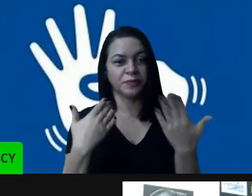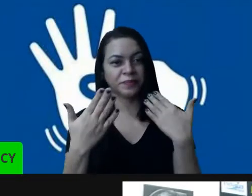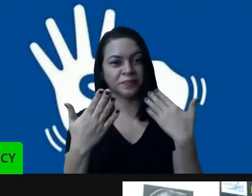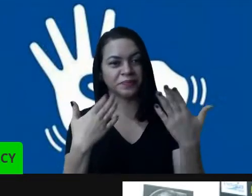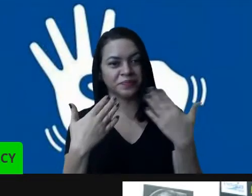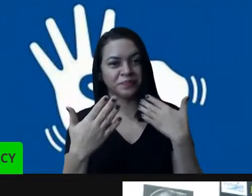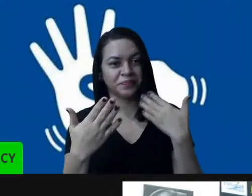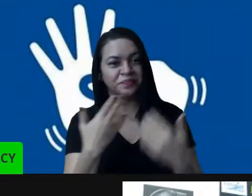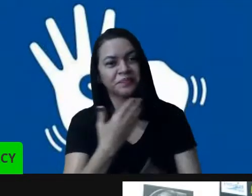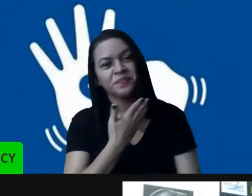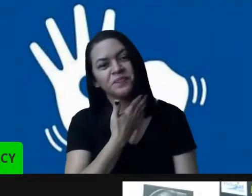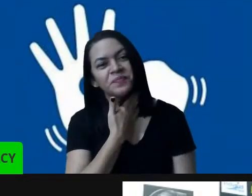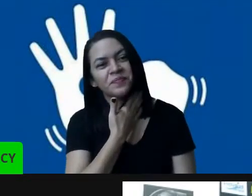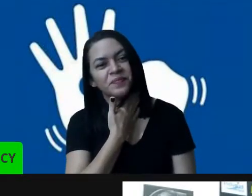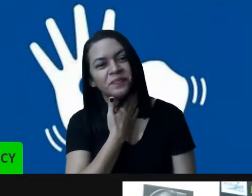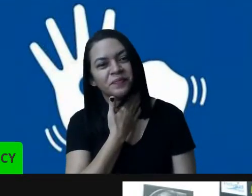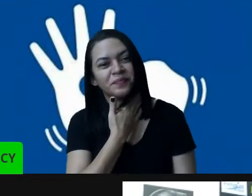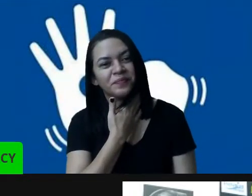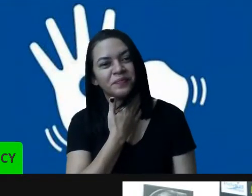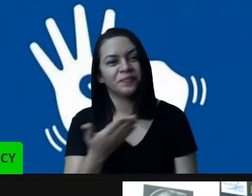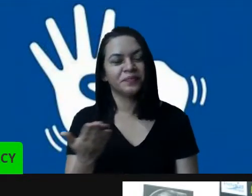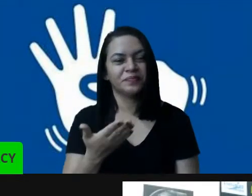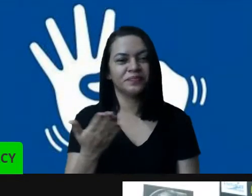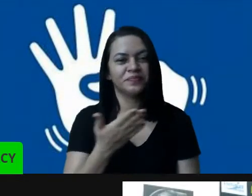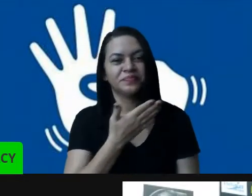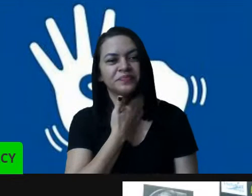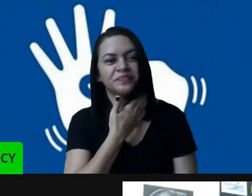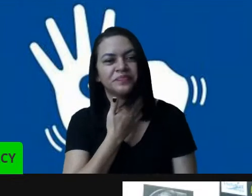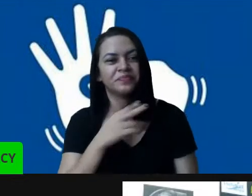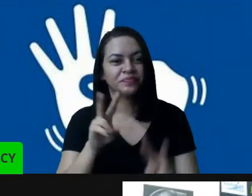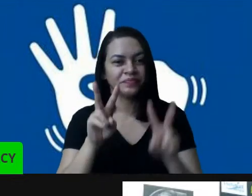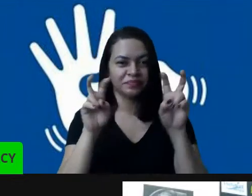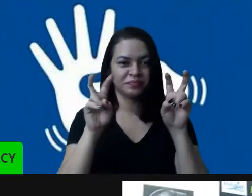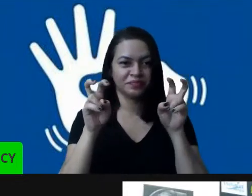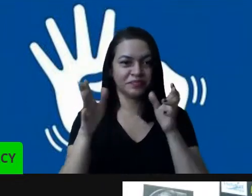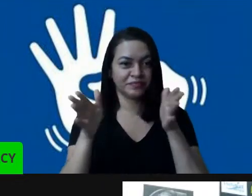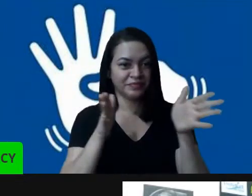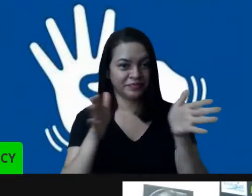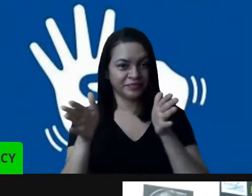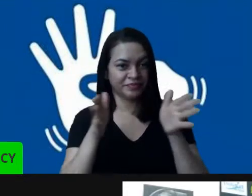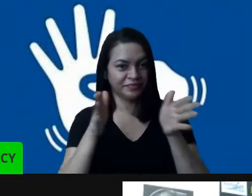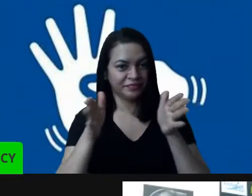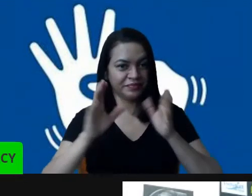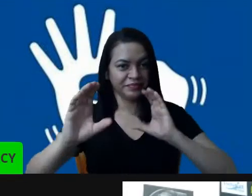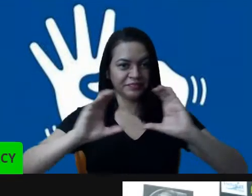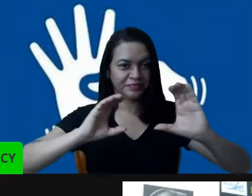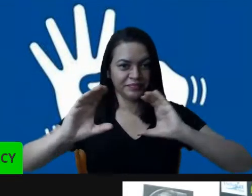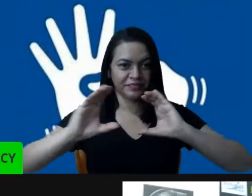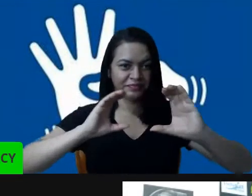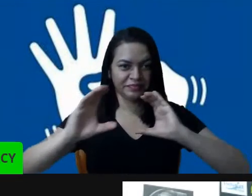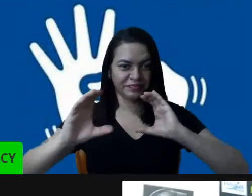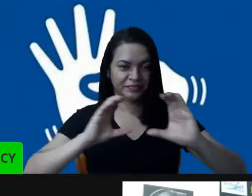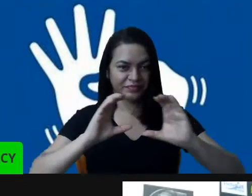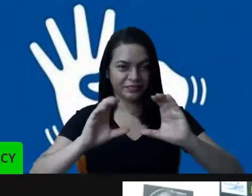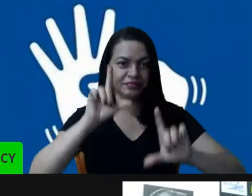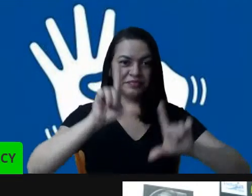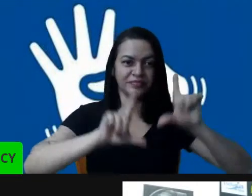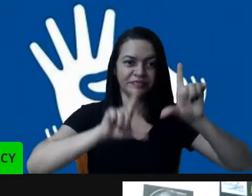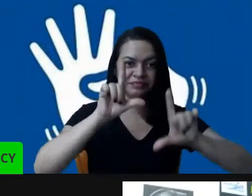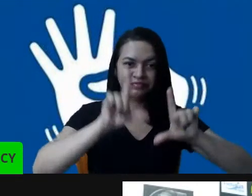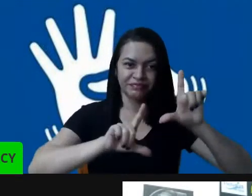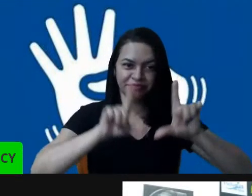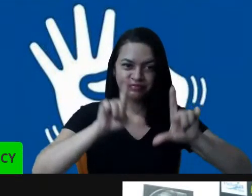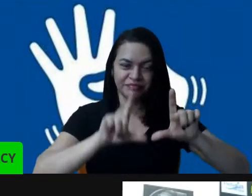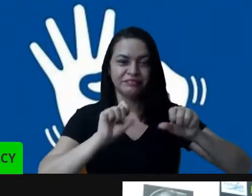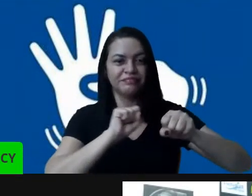tá? A gente vai bater um papo aí sobre essa comunicacional em TVs e mídias sociais. E aí a gente